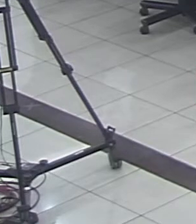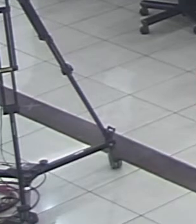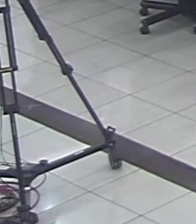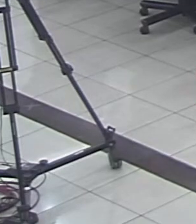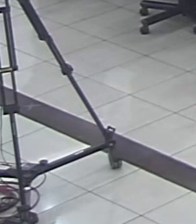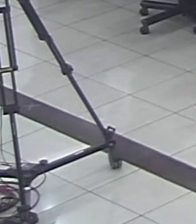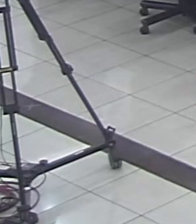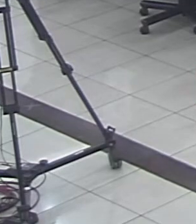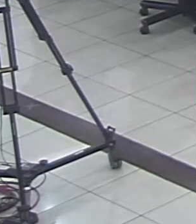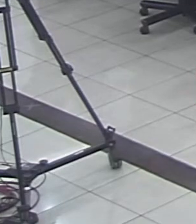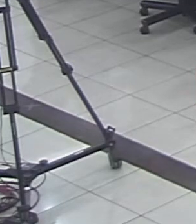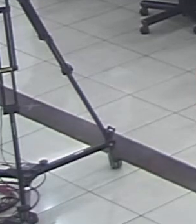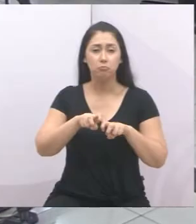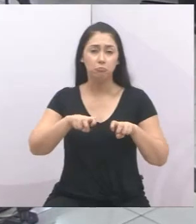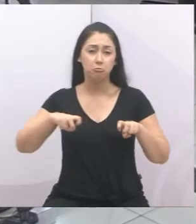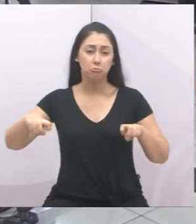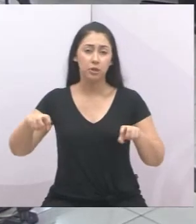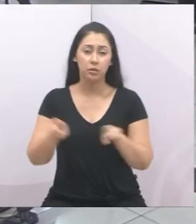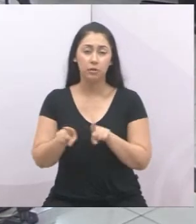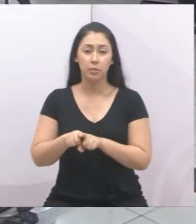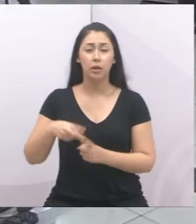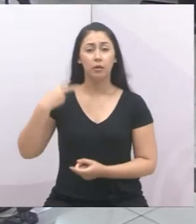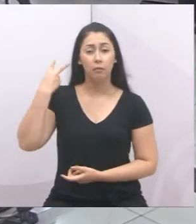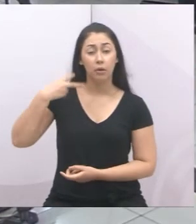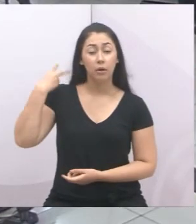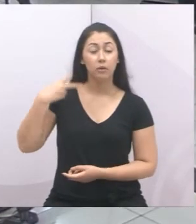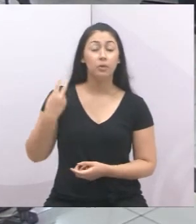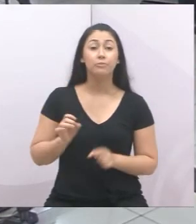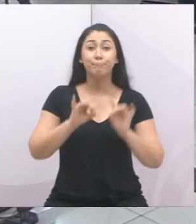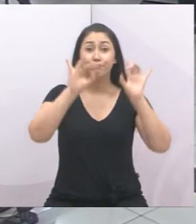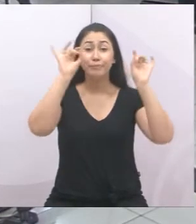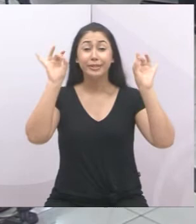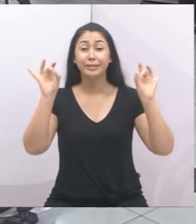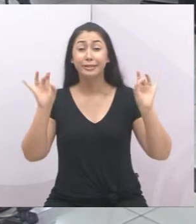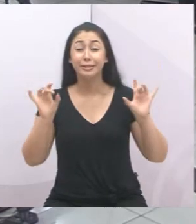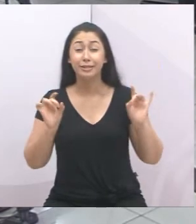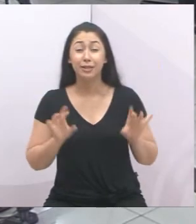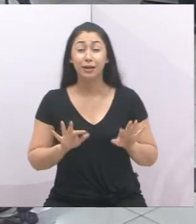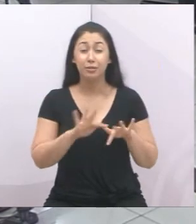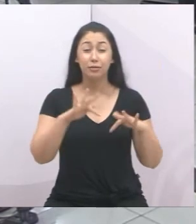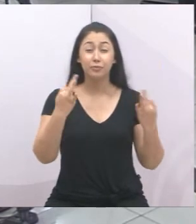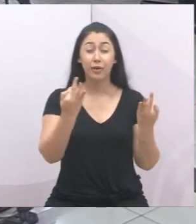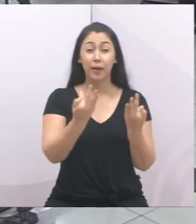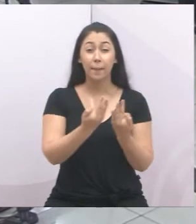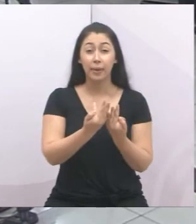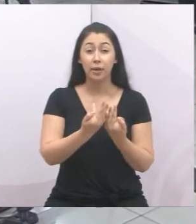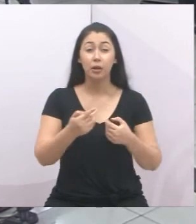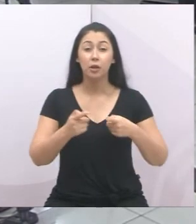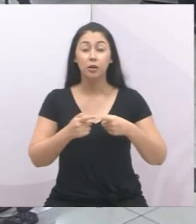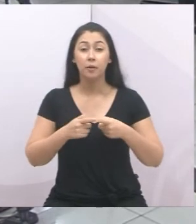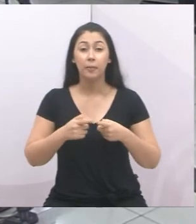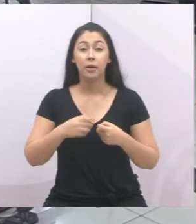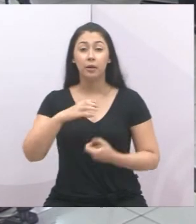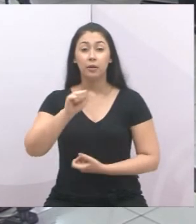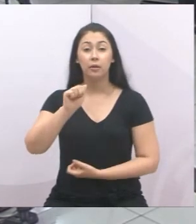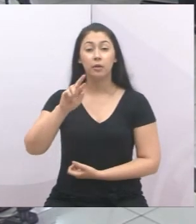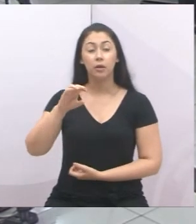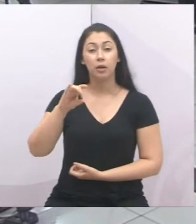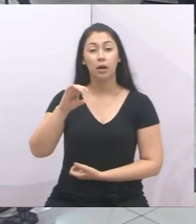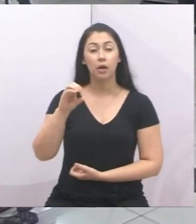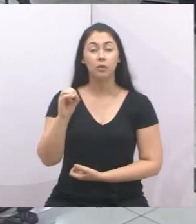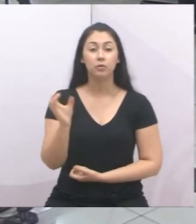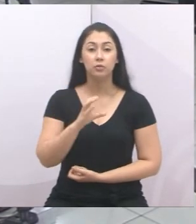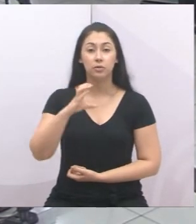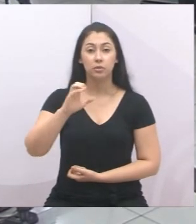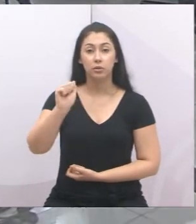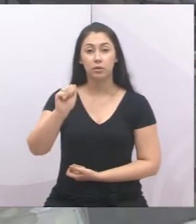Saudações à mesa, nobres vereadores, em especial à família do Dr. Carlos Carderelli, né,